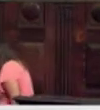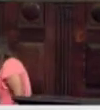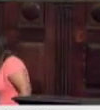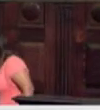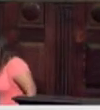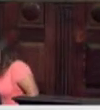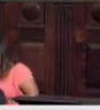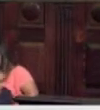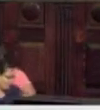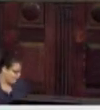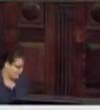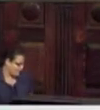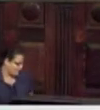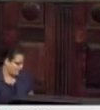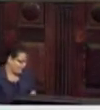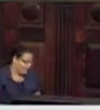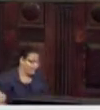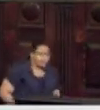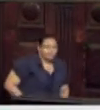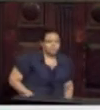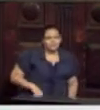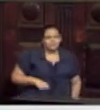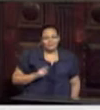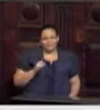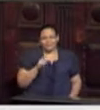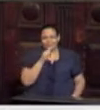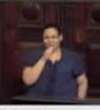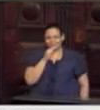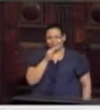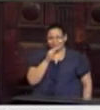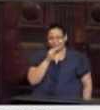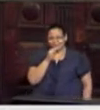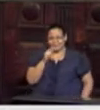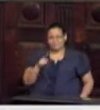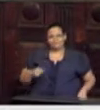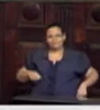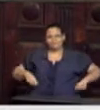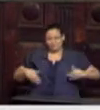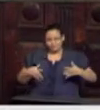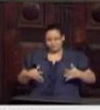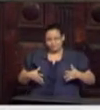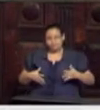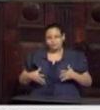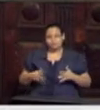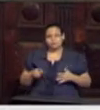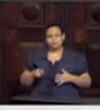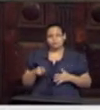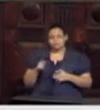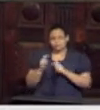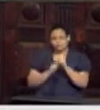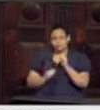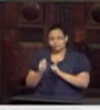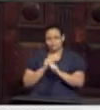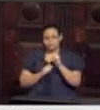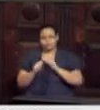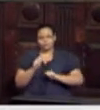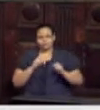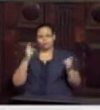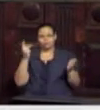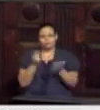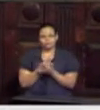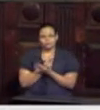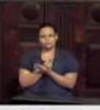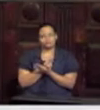619 milhões. Quando você transfere esse prejuízo para o impacto econômico que